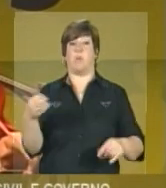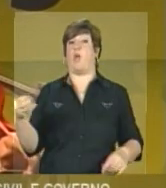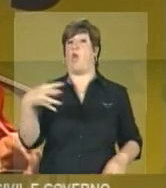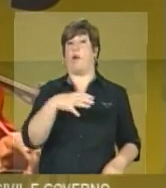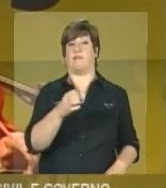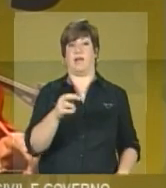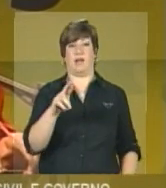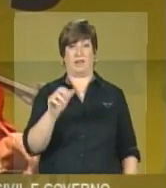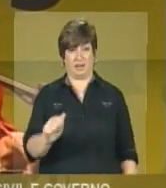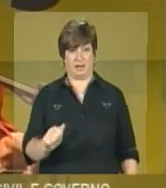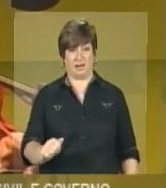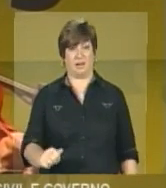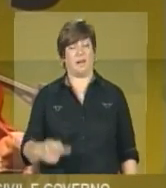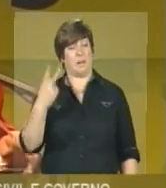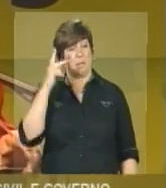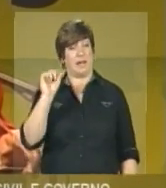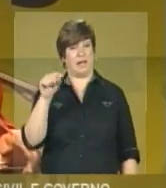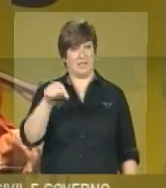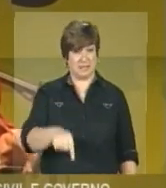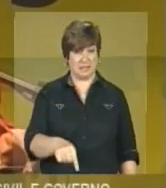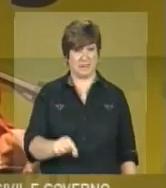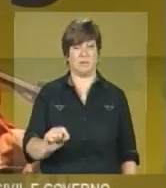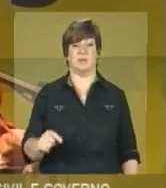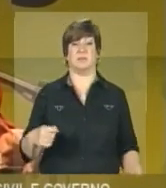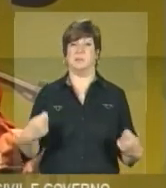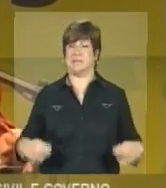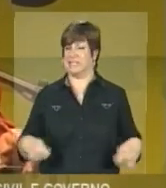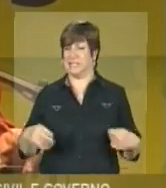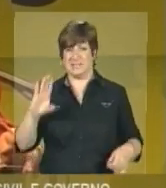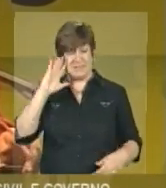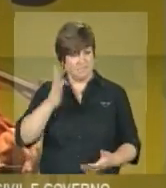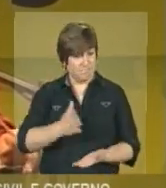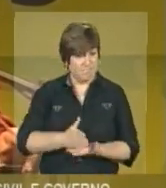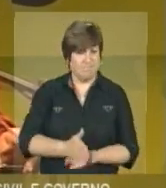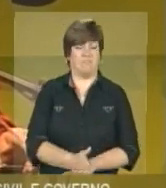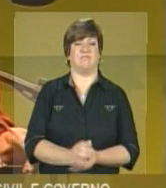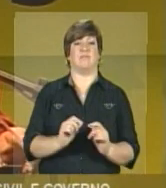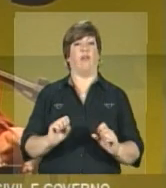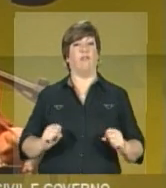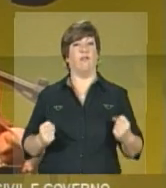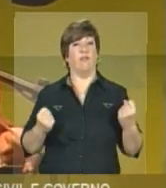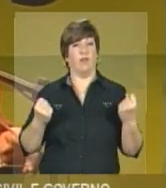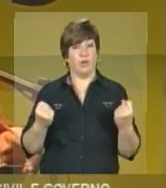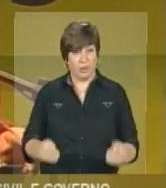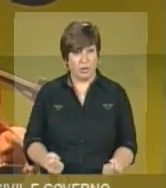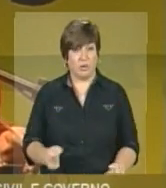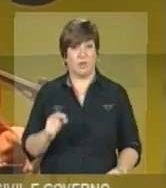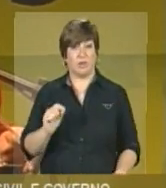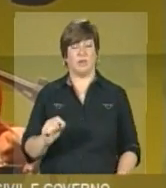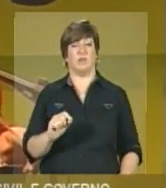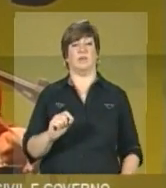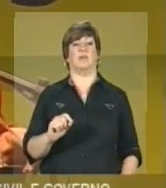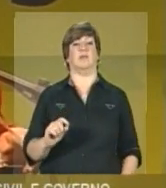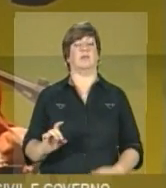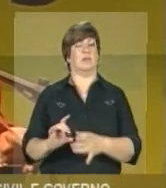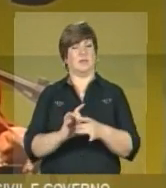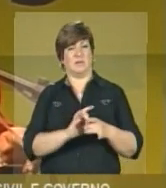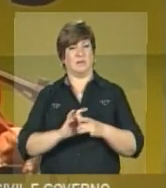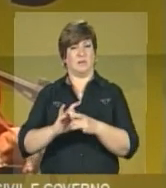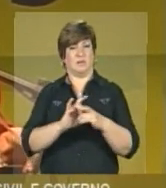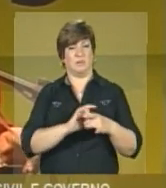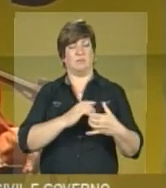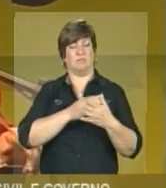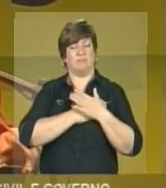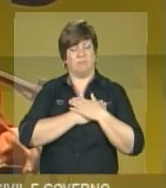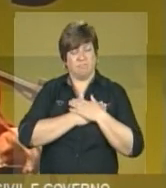nova era. Para isso, é decisivo o fortalecimento dos laços de